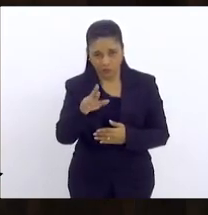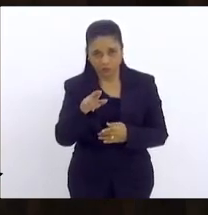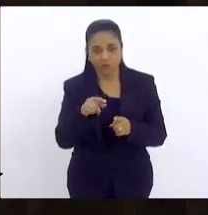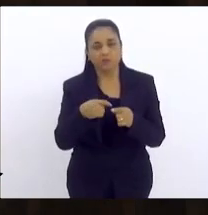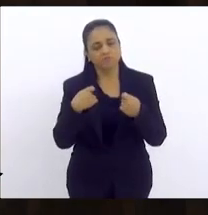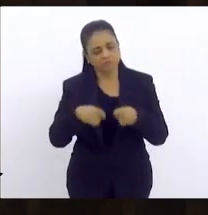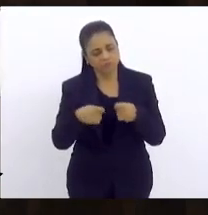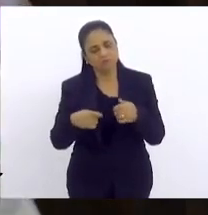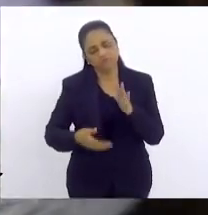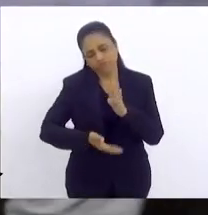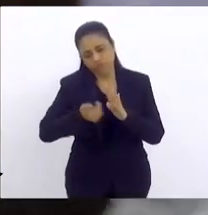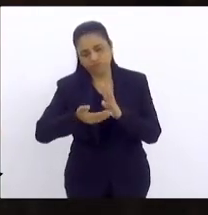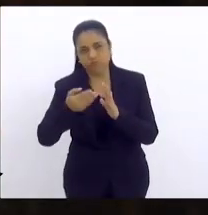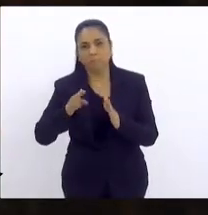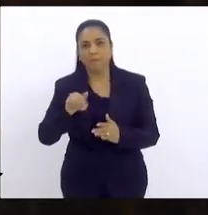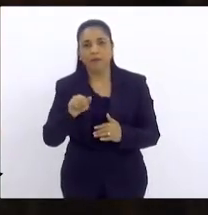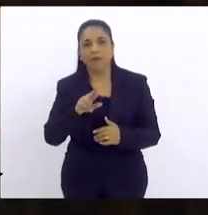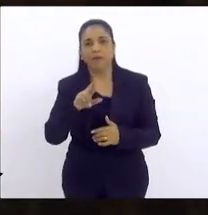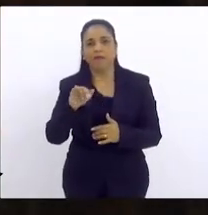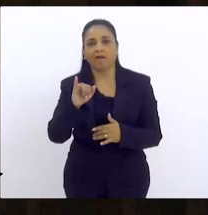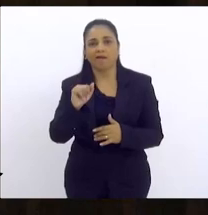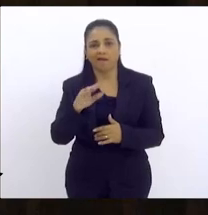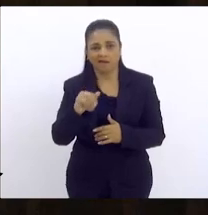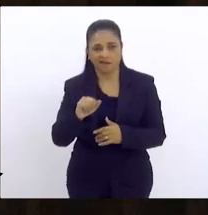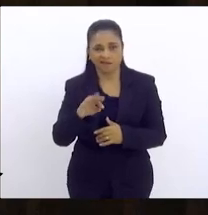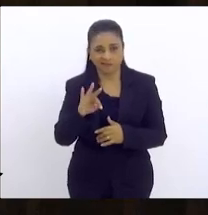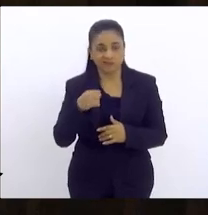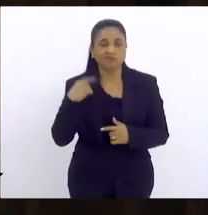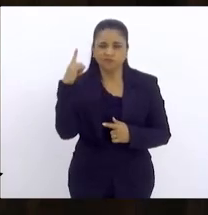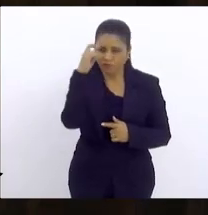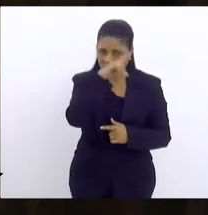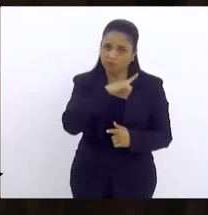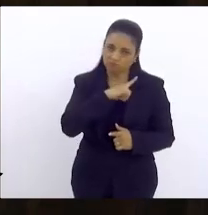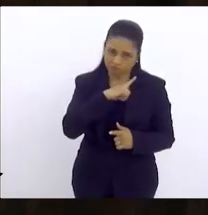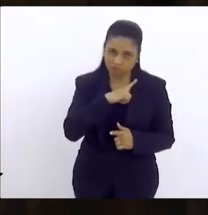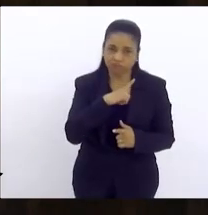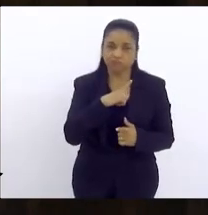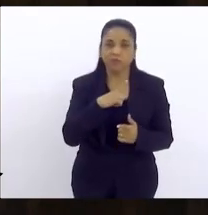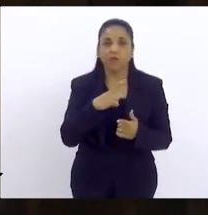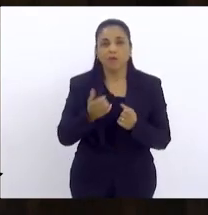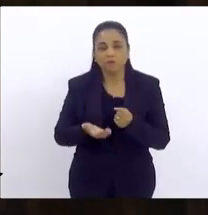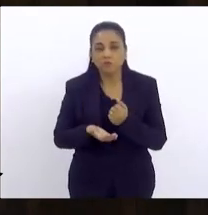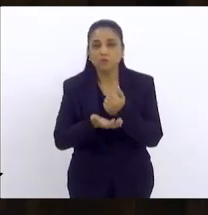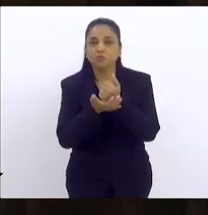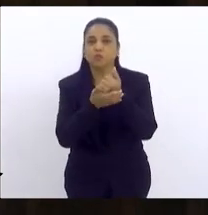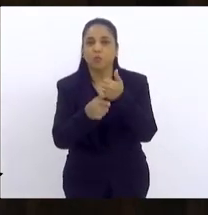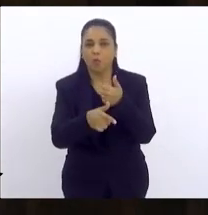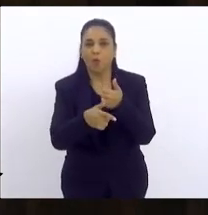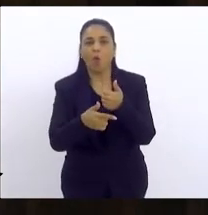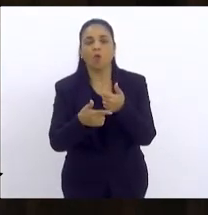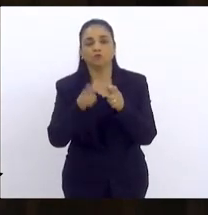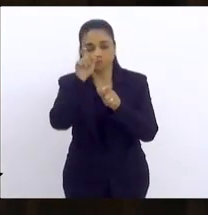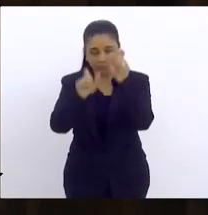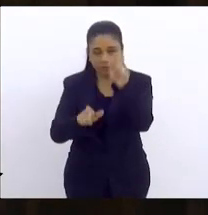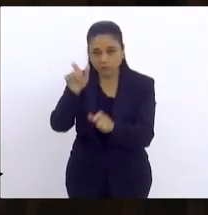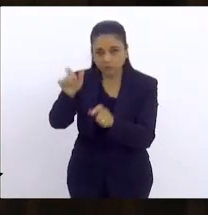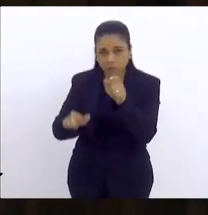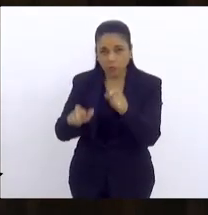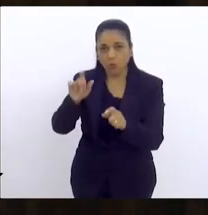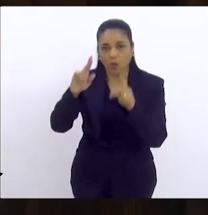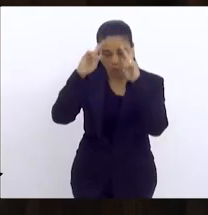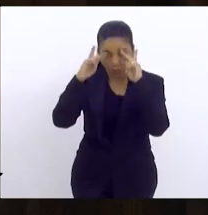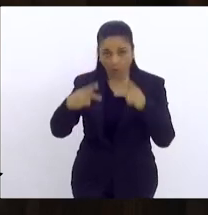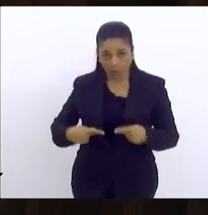retirada essas barricadas Com todas essas dificuldades e também com esses aporte que nós recebemos humanos e lojista